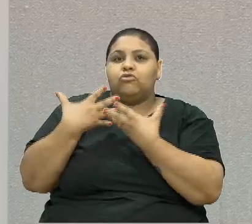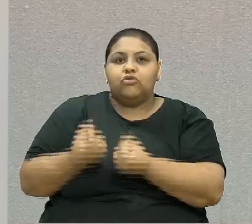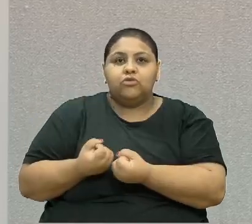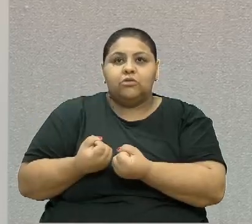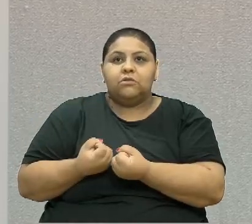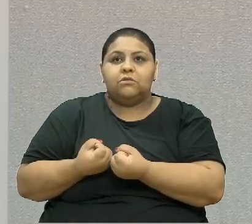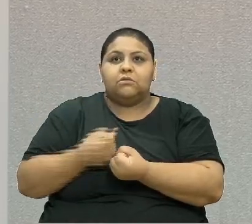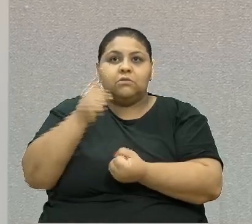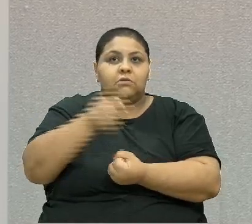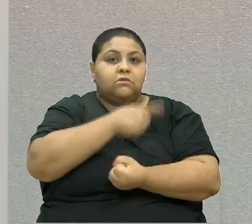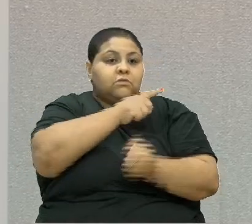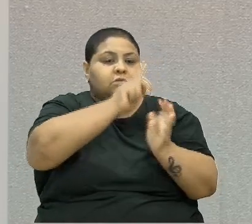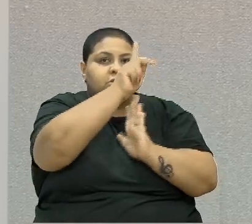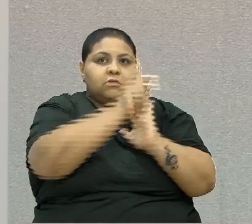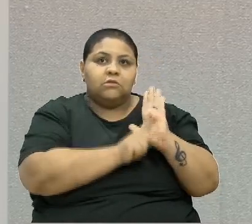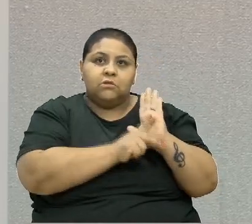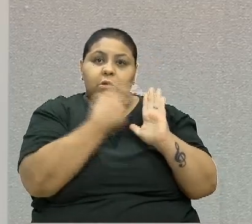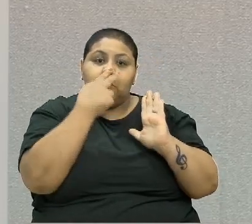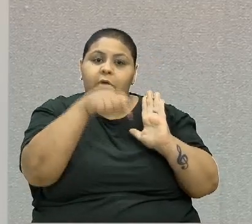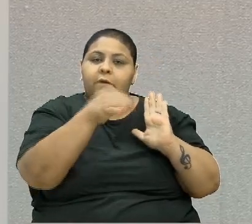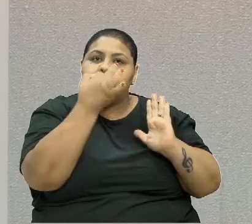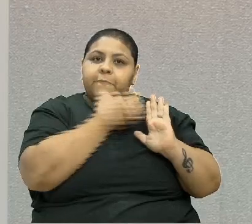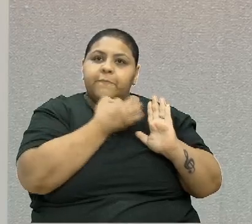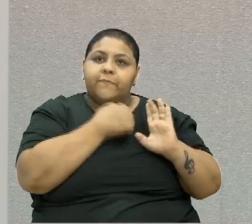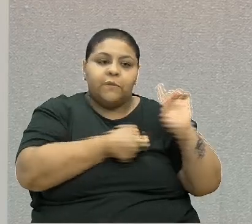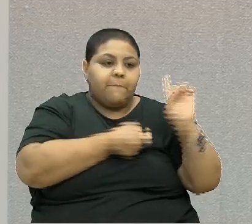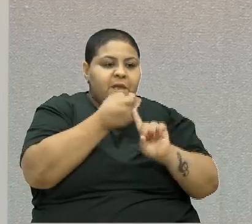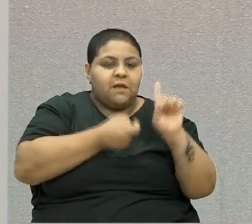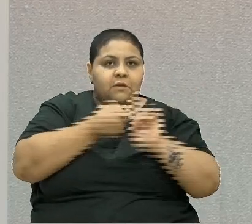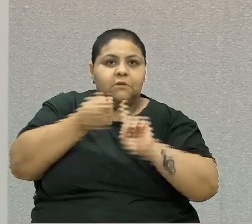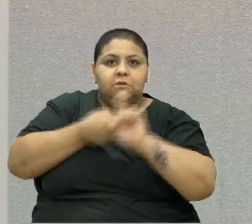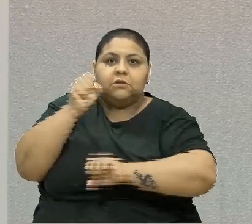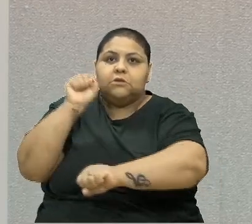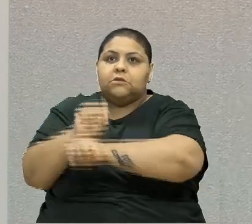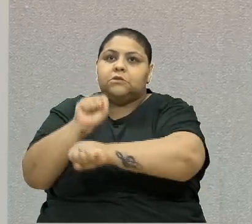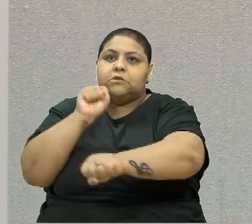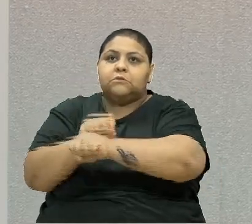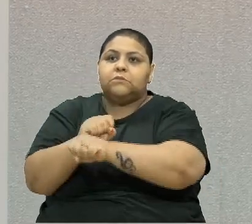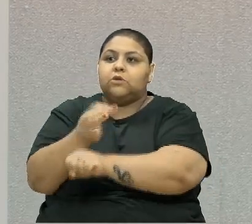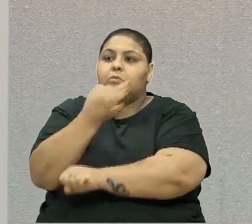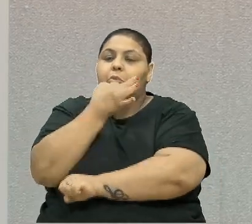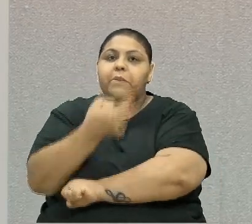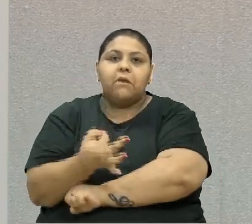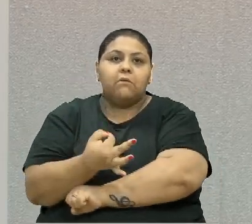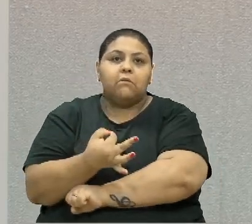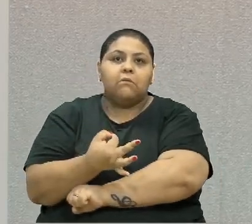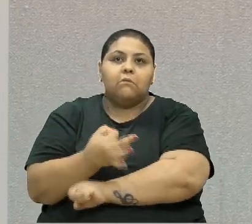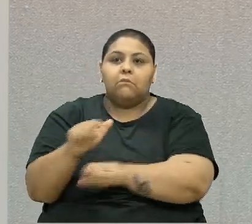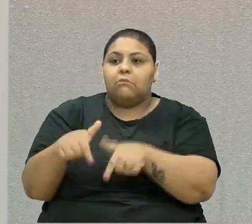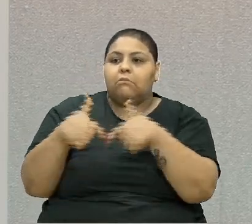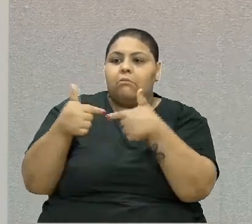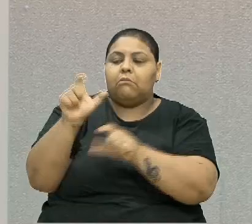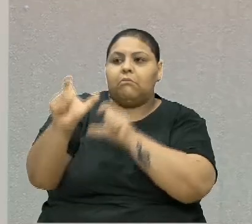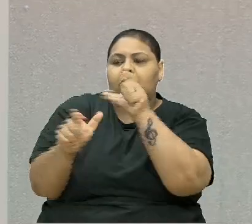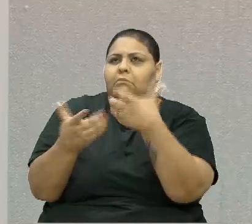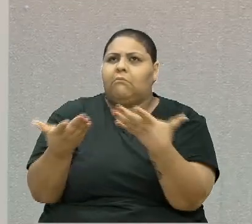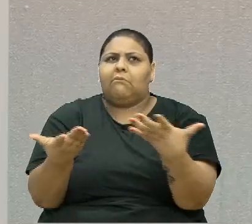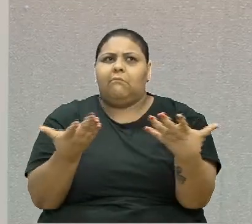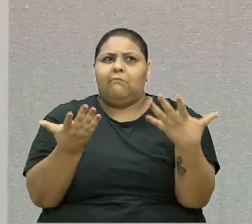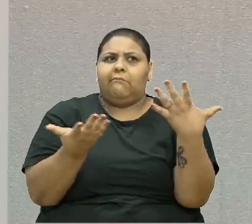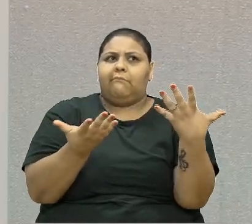fique trancado um projeto desse em Caxias do Sul durante meses, esperando um parecer de alguém que quer lá, sei